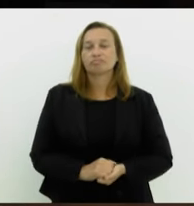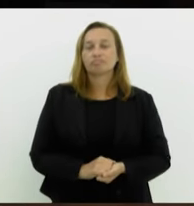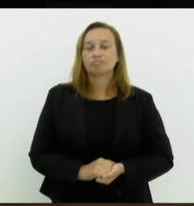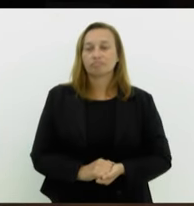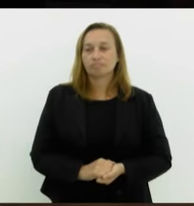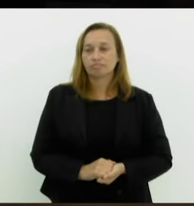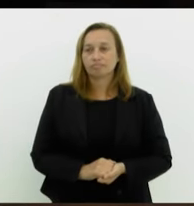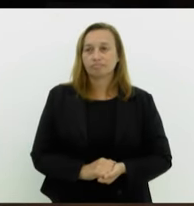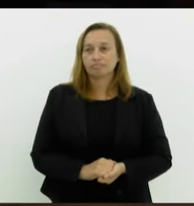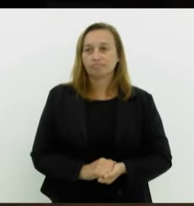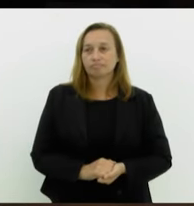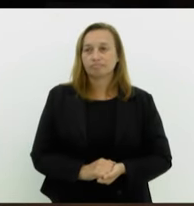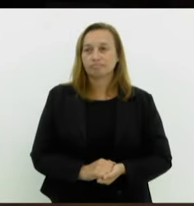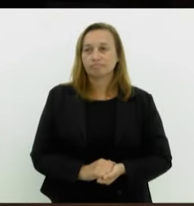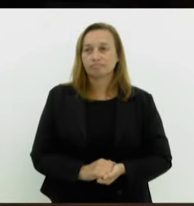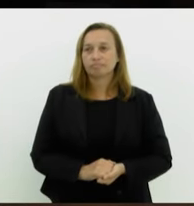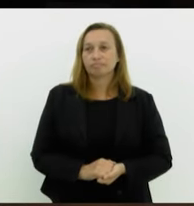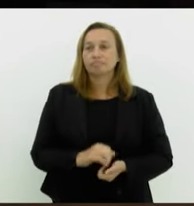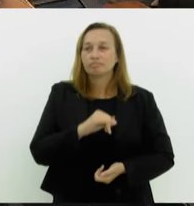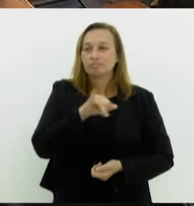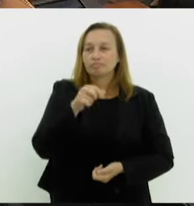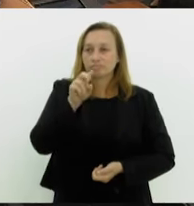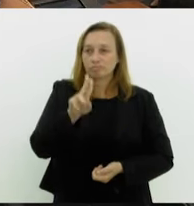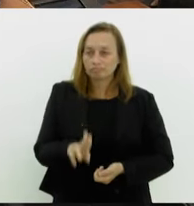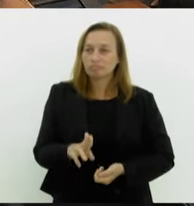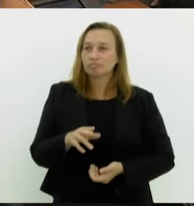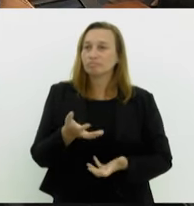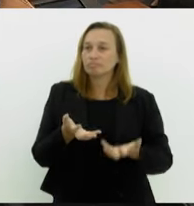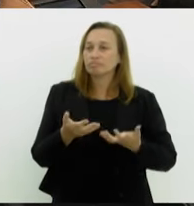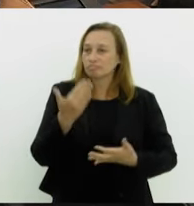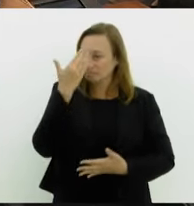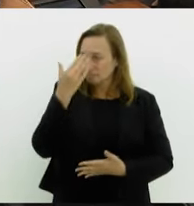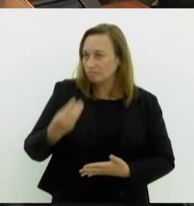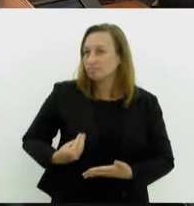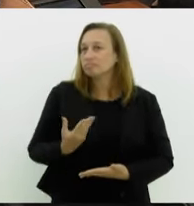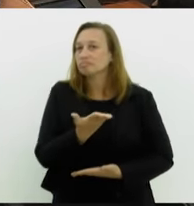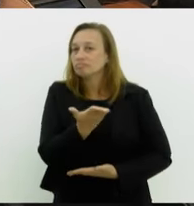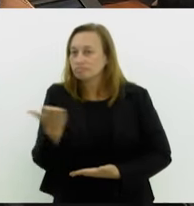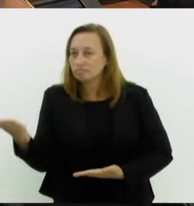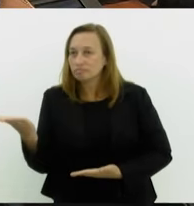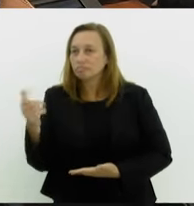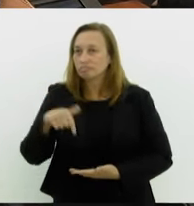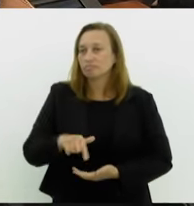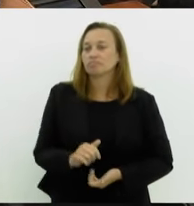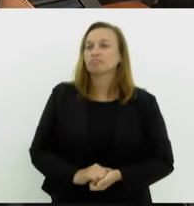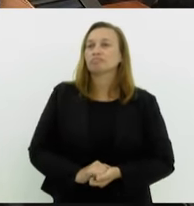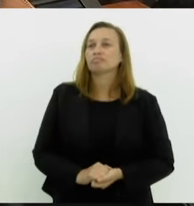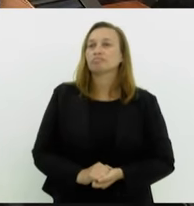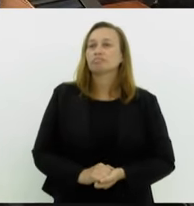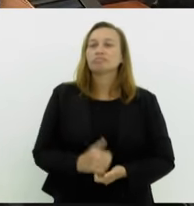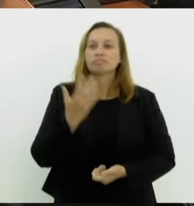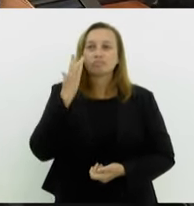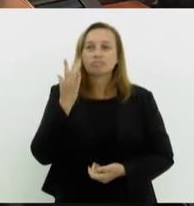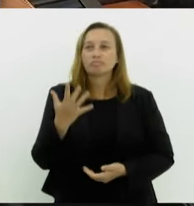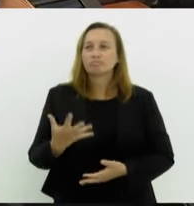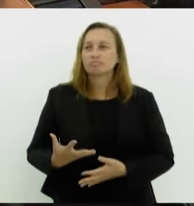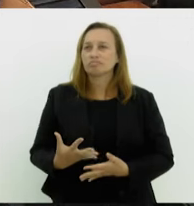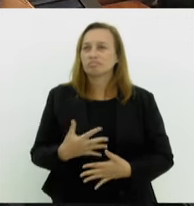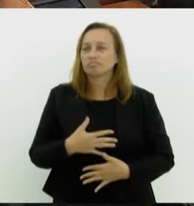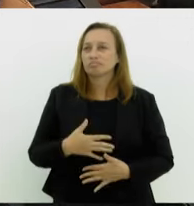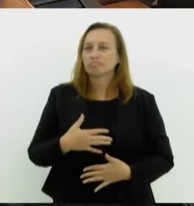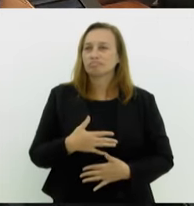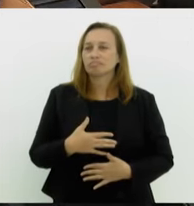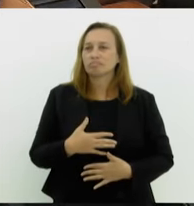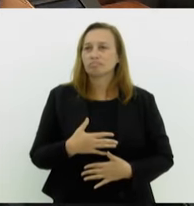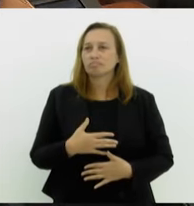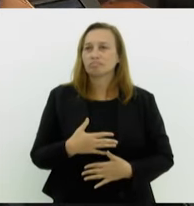evento de sucesso Ju eu só quero agradecer agradecer cada uma pessoa que aqui presente eu acho que a sensação que a gente quer deixar